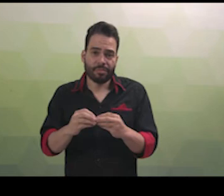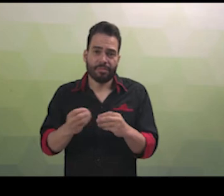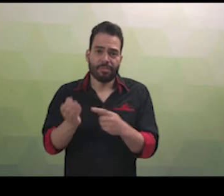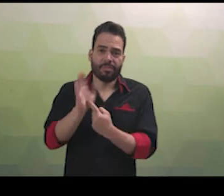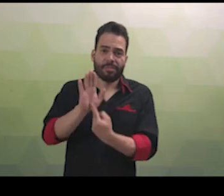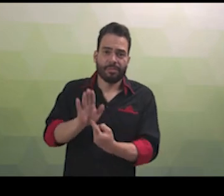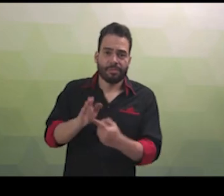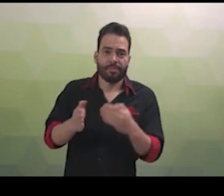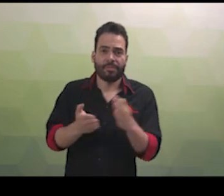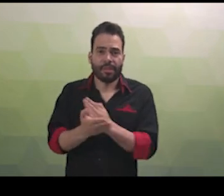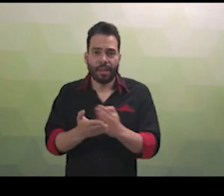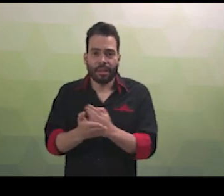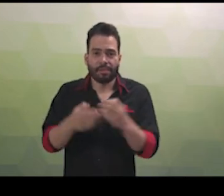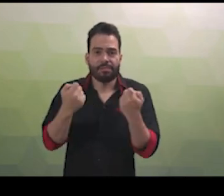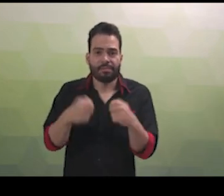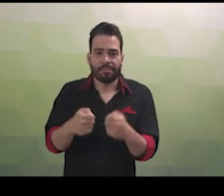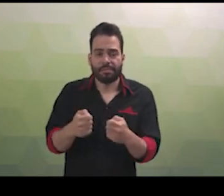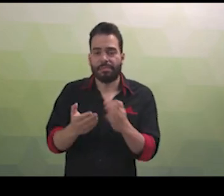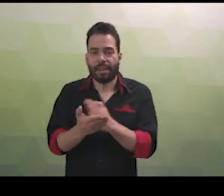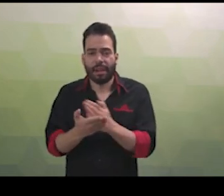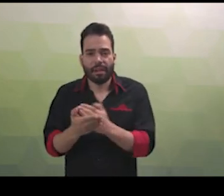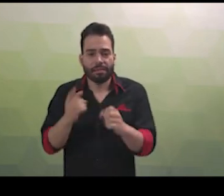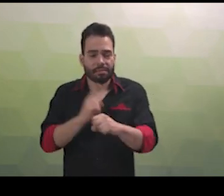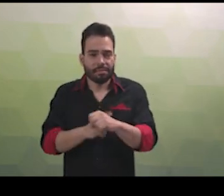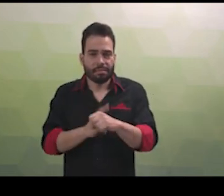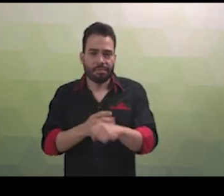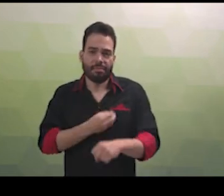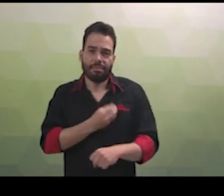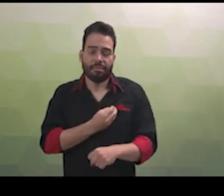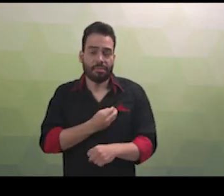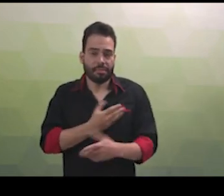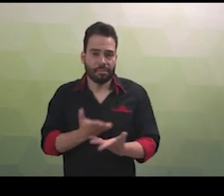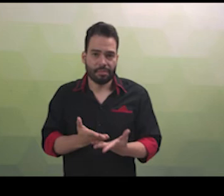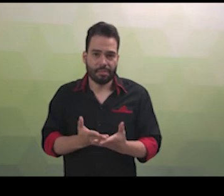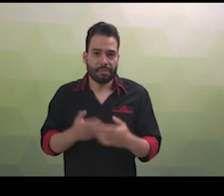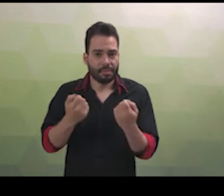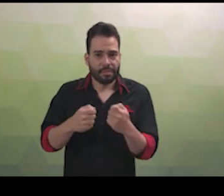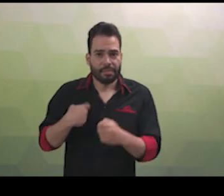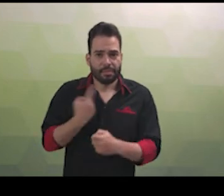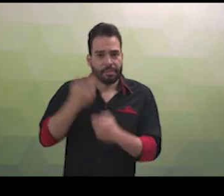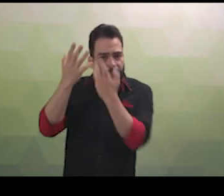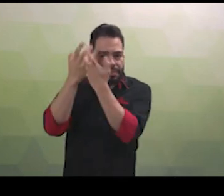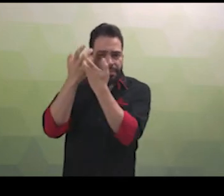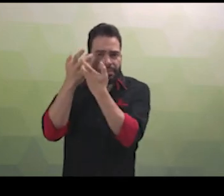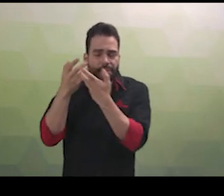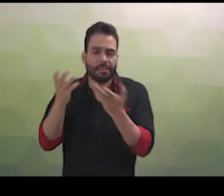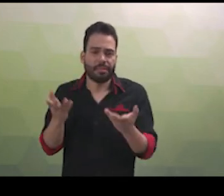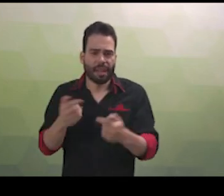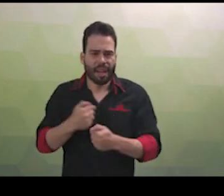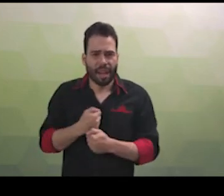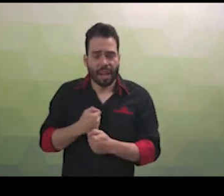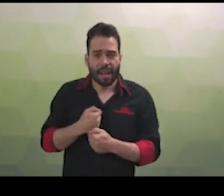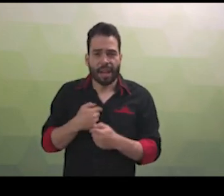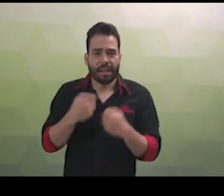vamos apresentar alguma necessidade em algum momento. E eu peço que nessa parte da oficina reflitamos sobre